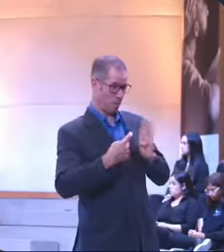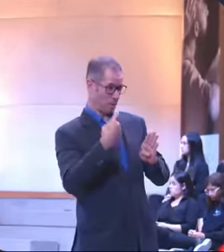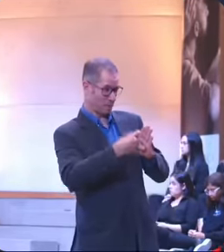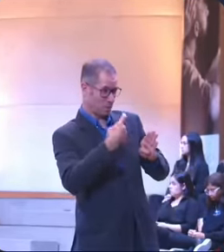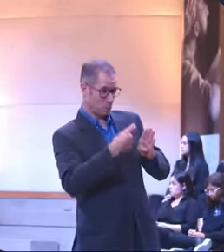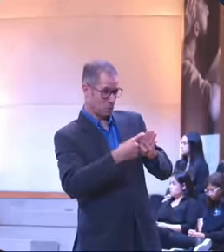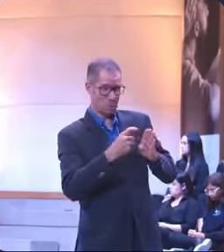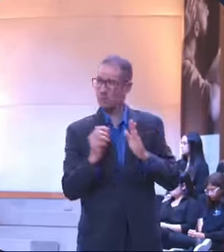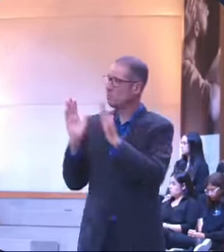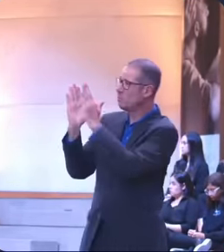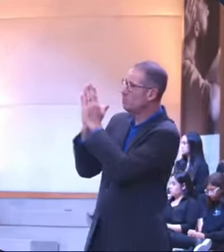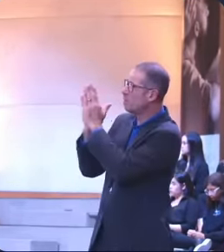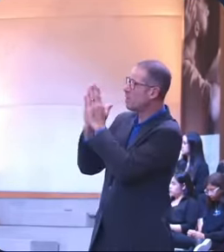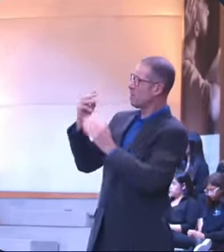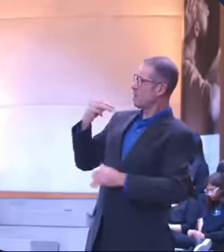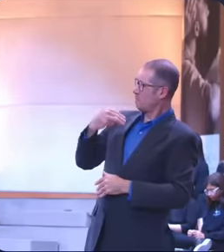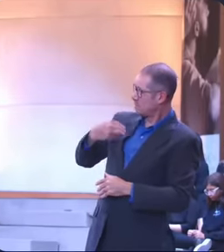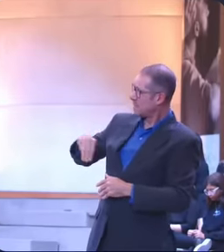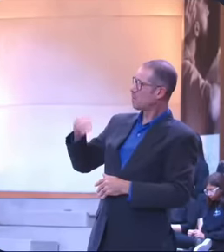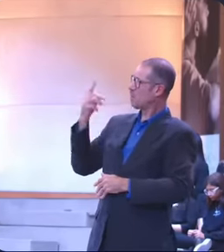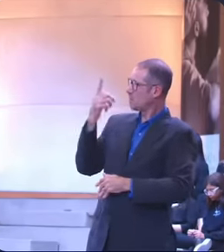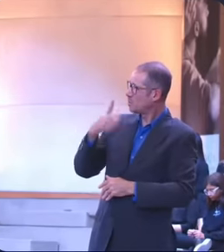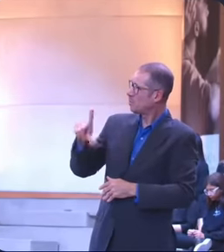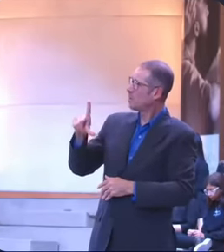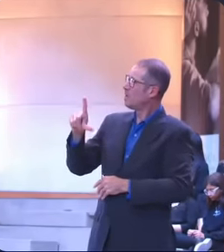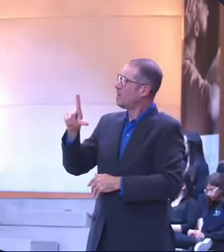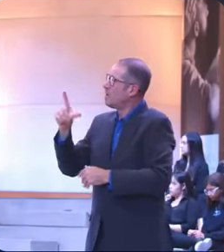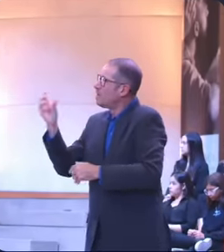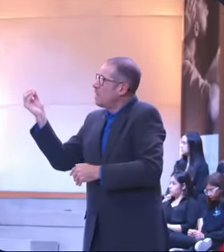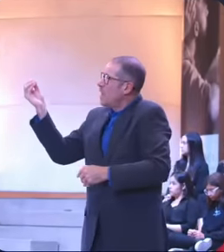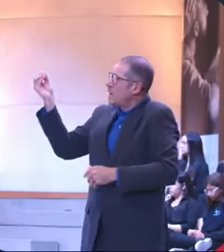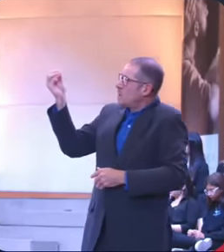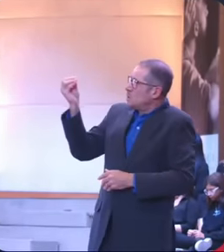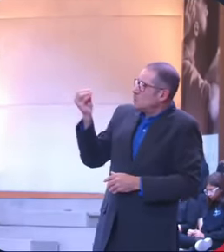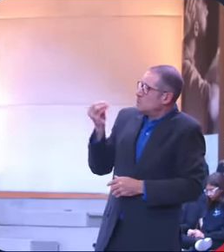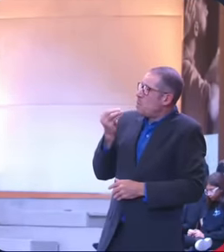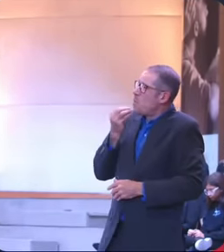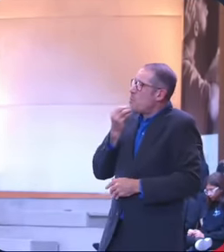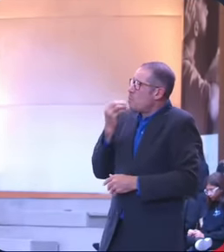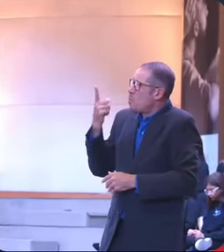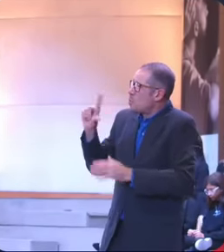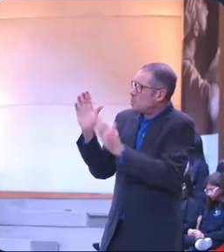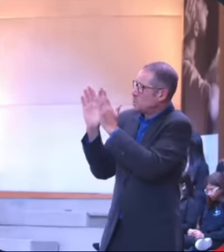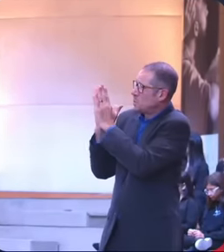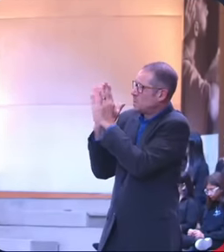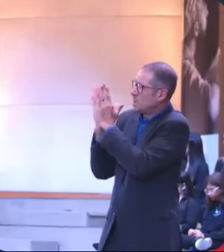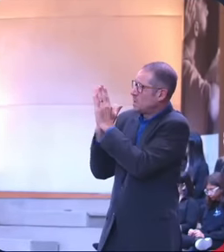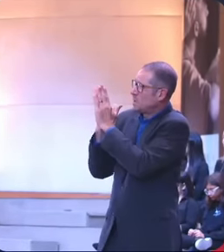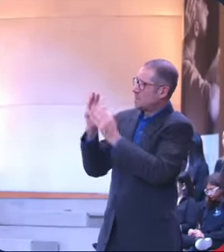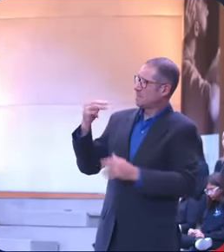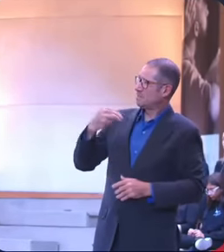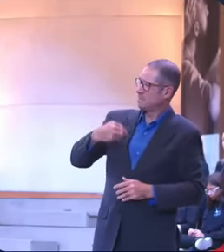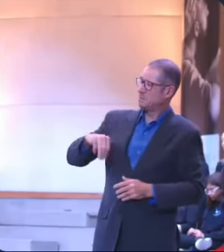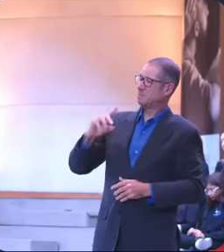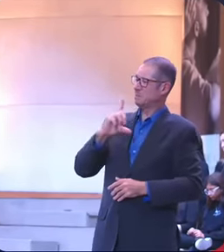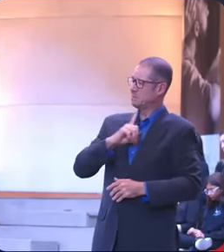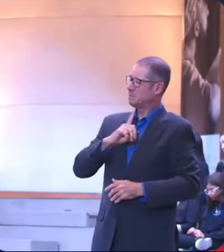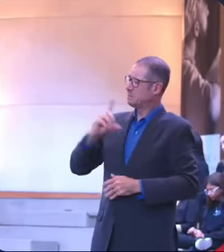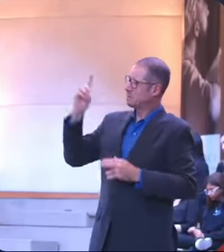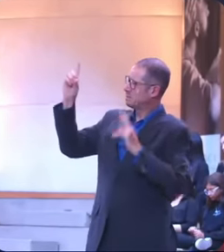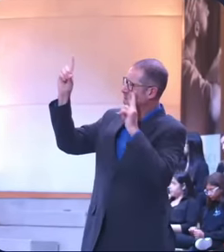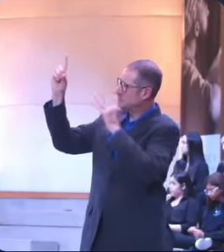coração, mas tenha misericórdia outra vez, dá mais uma oportunidade, tenha misericórdia,